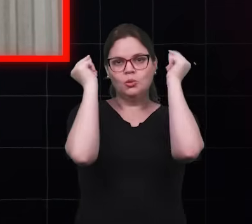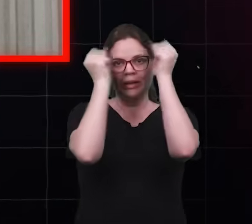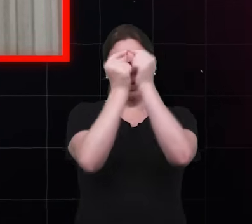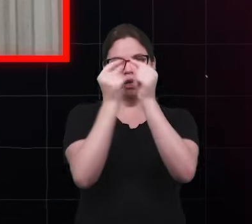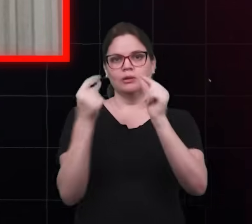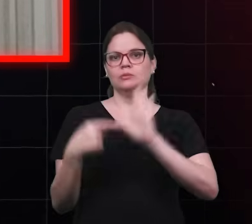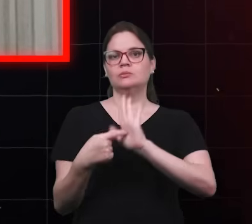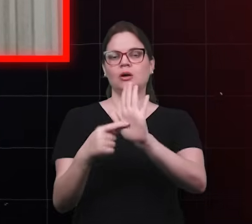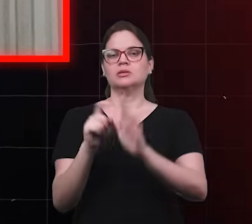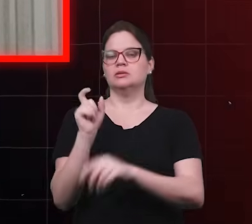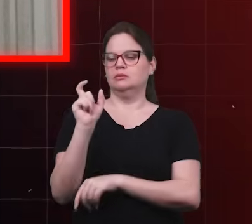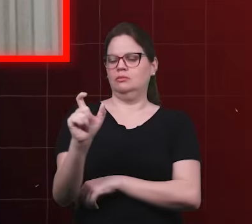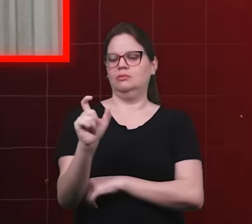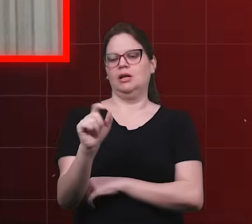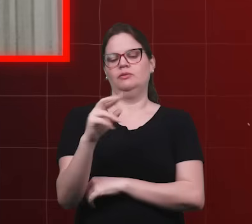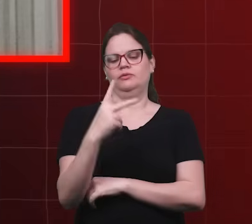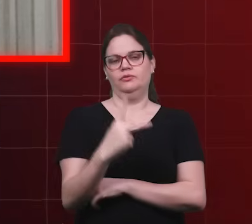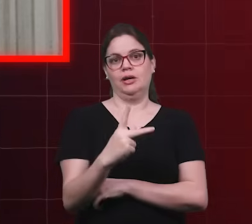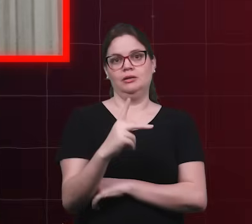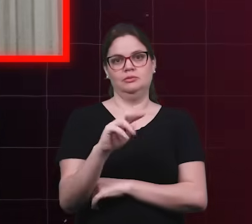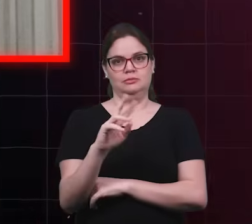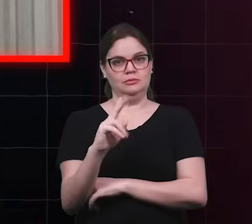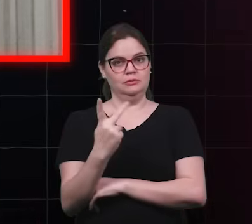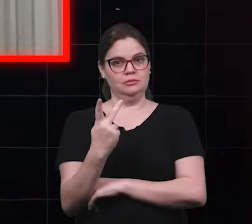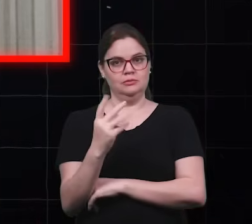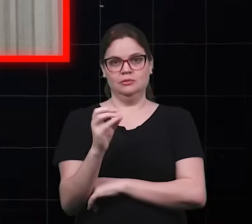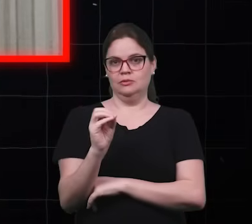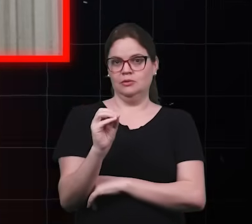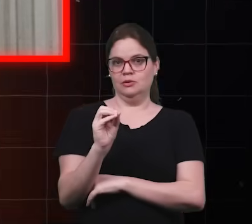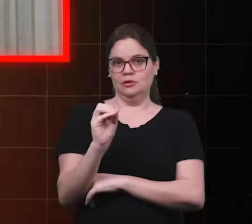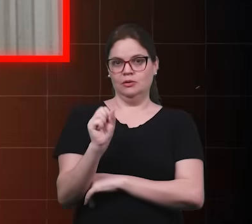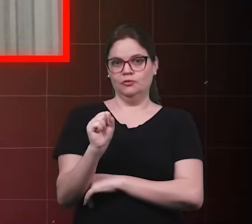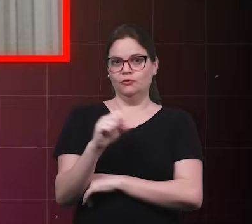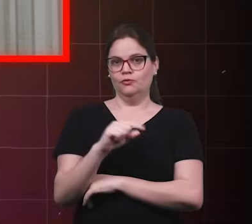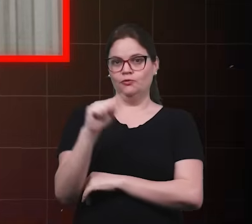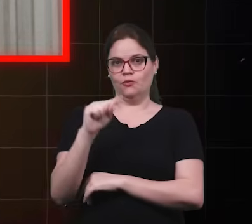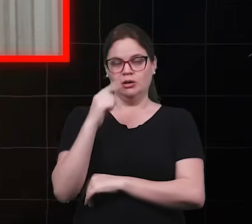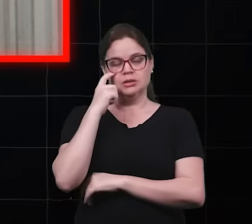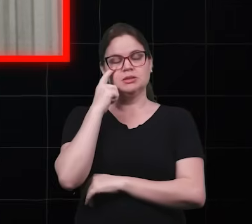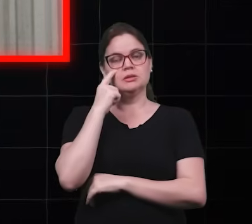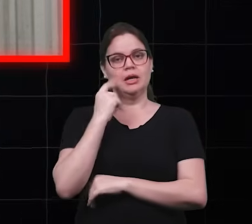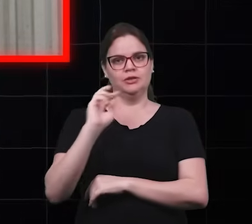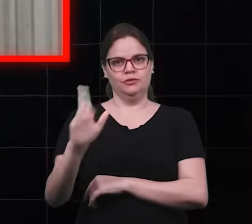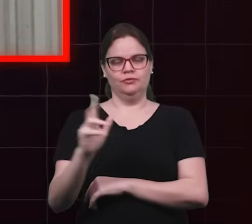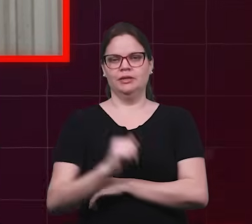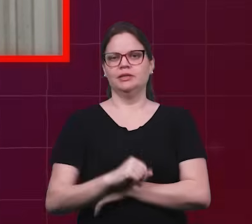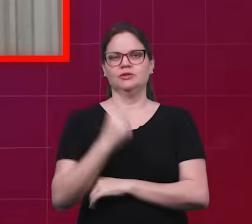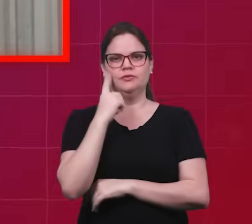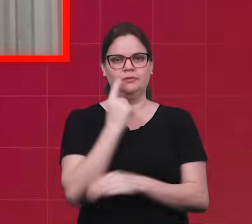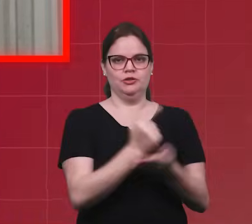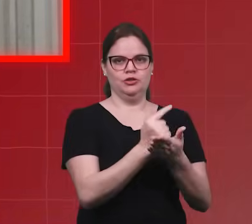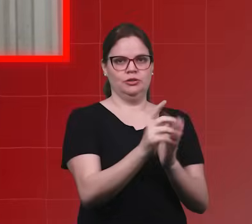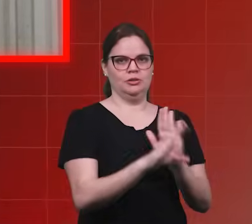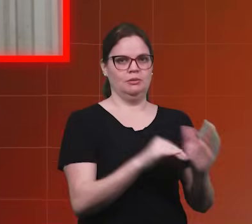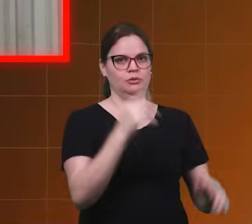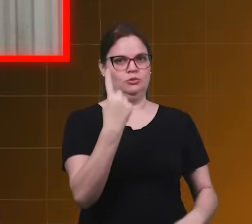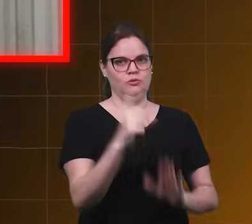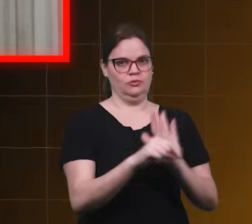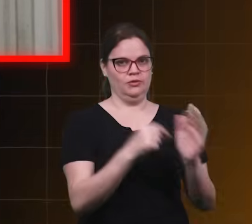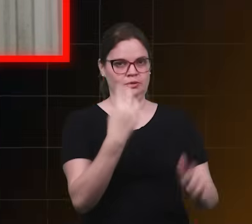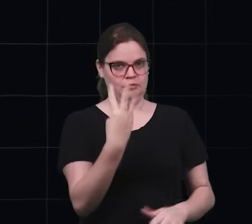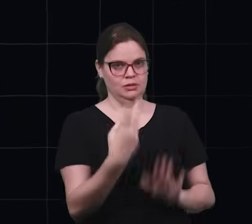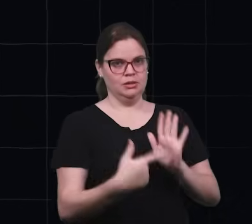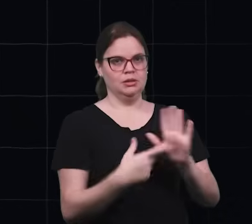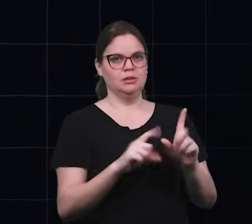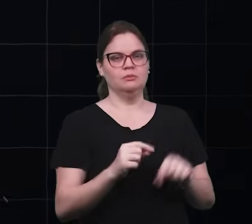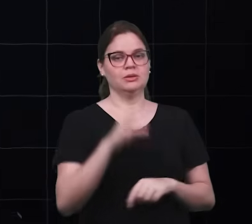possui significados diferentes e muito importante para nós conhecer essa diferença. Por exemplo, em Gênesis 1:3,